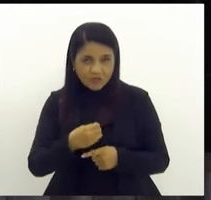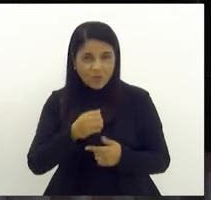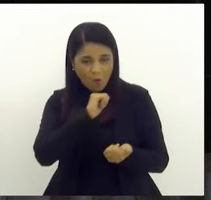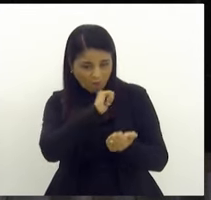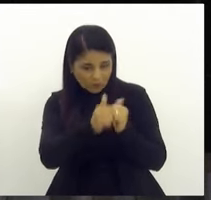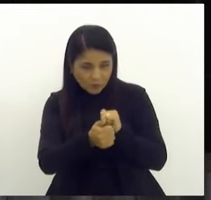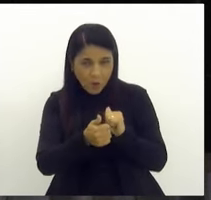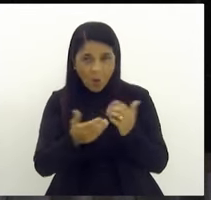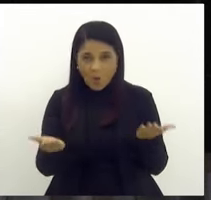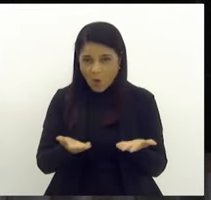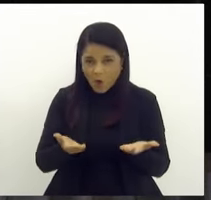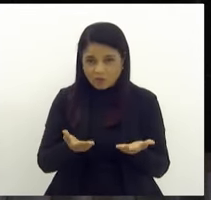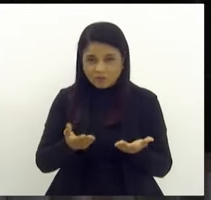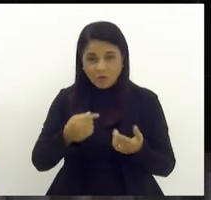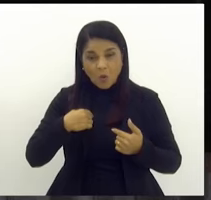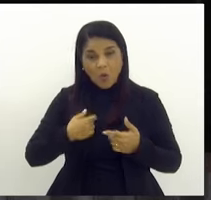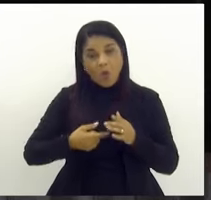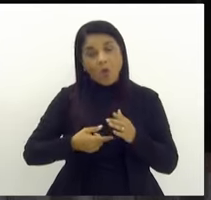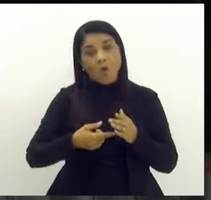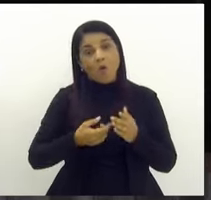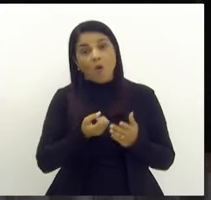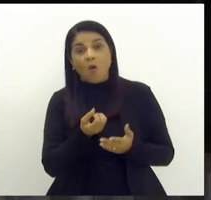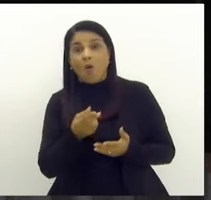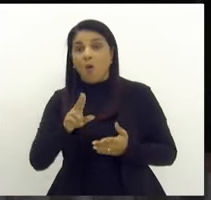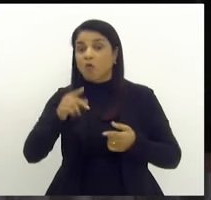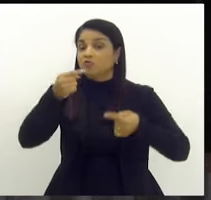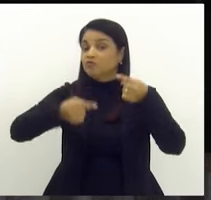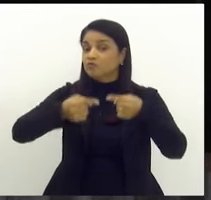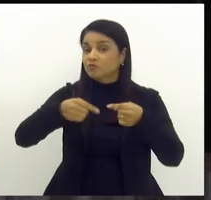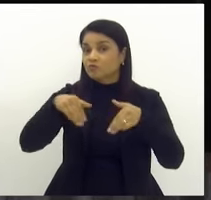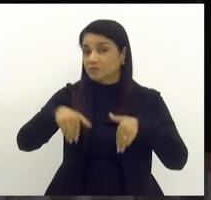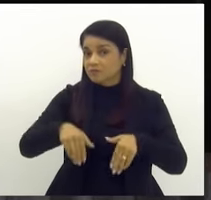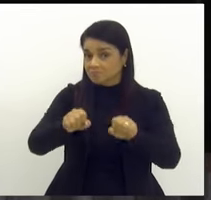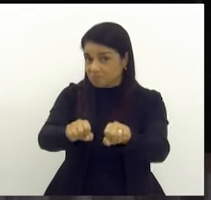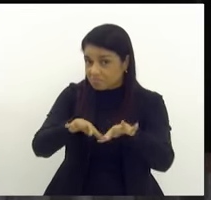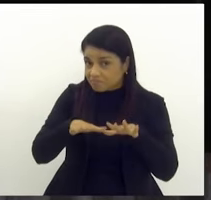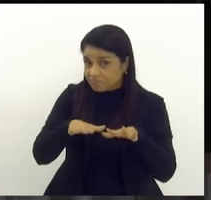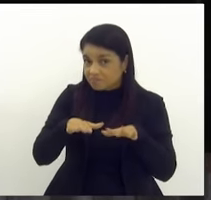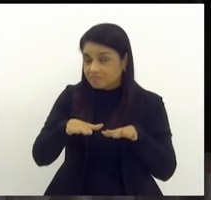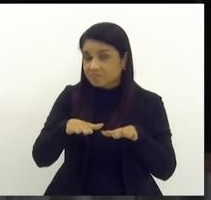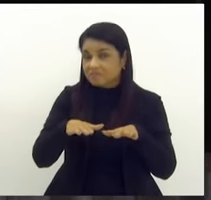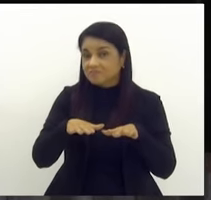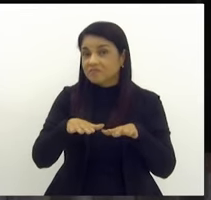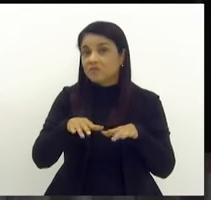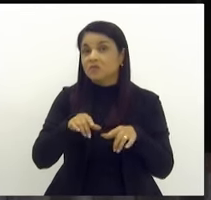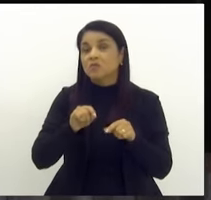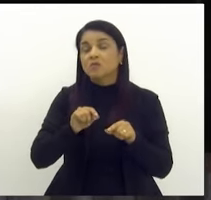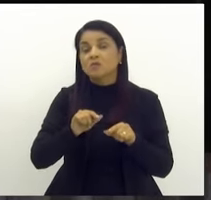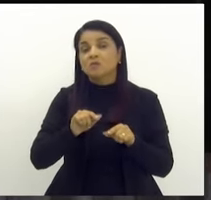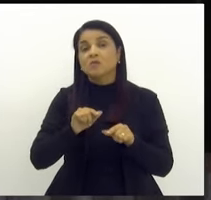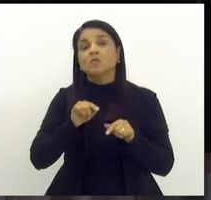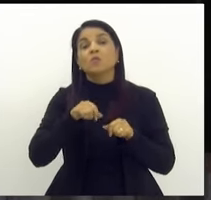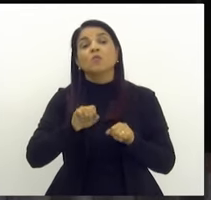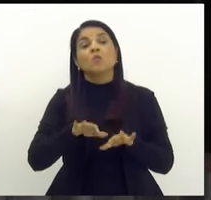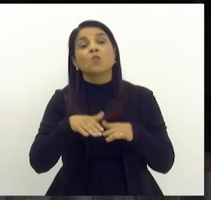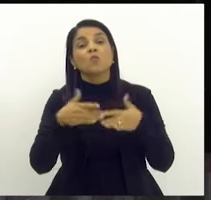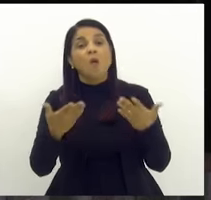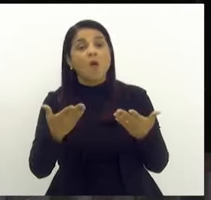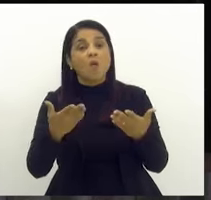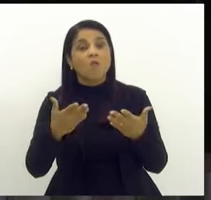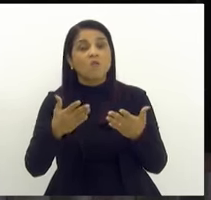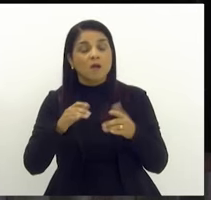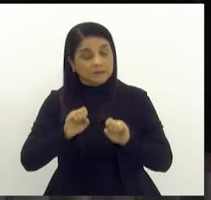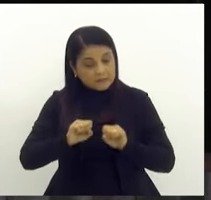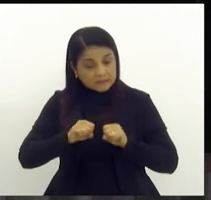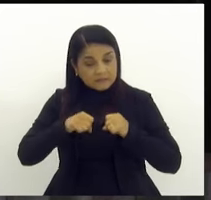hoje do que discutir aqui nessa casa com os demais companheiros e membros aqui do Parlamento qual vai ser a posição do Parlamento em em